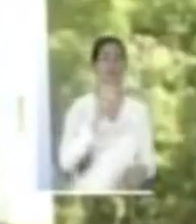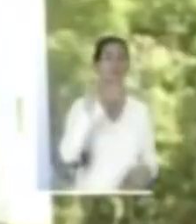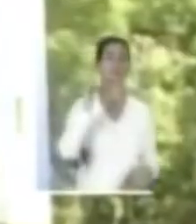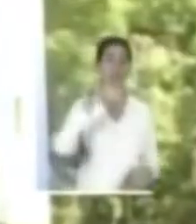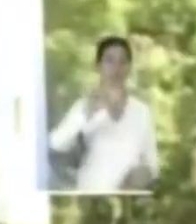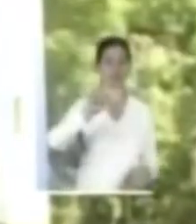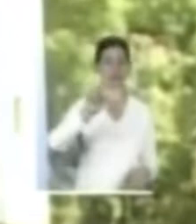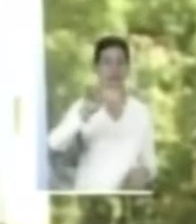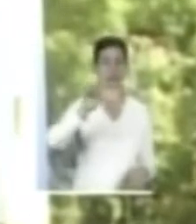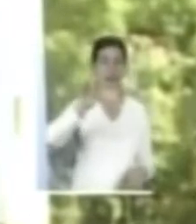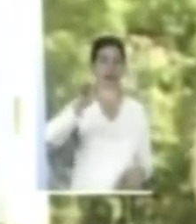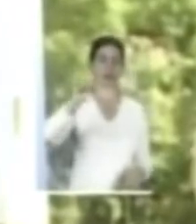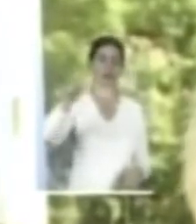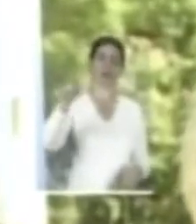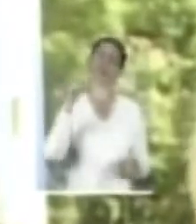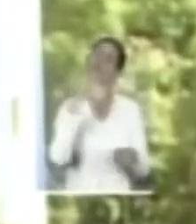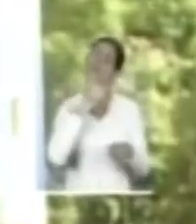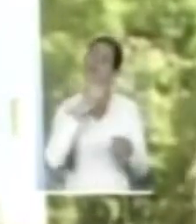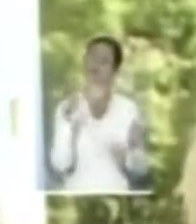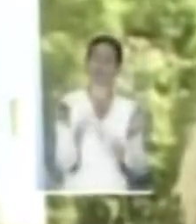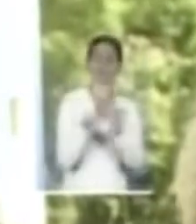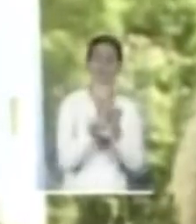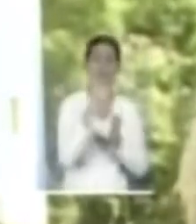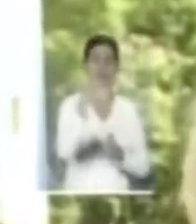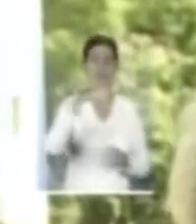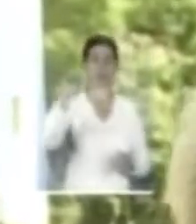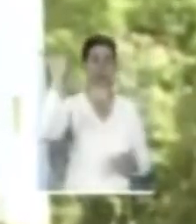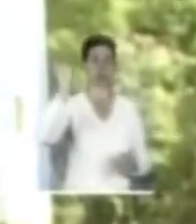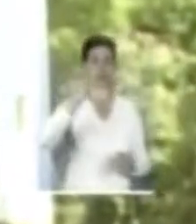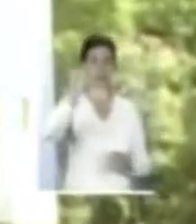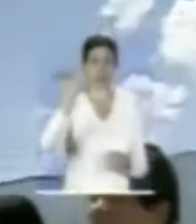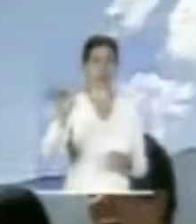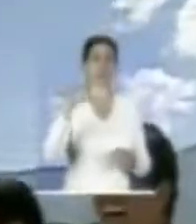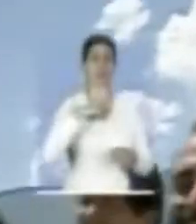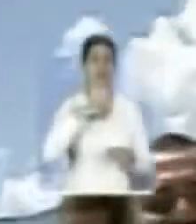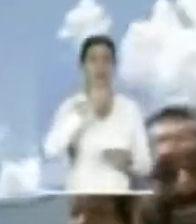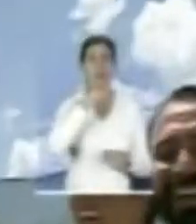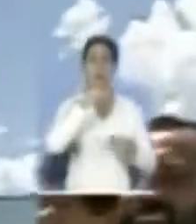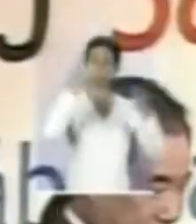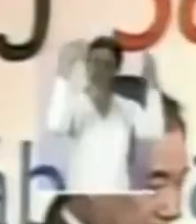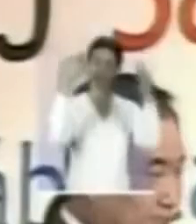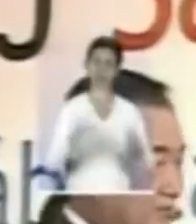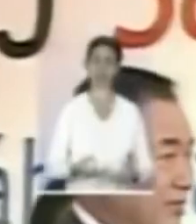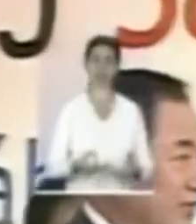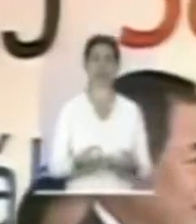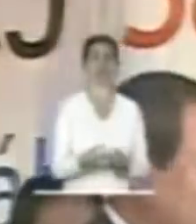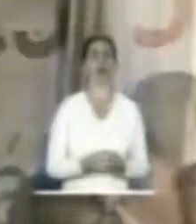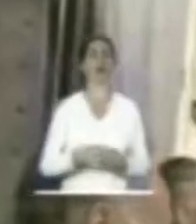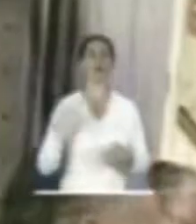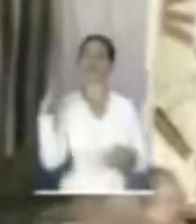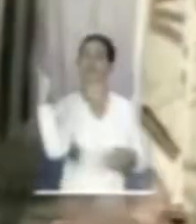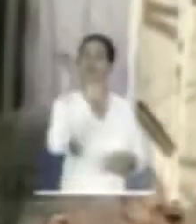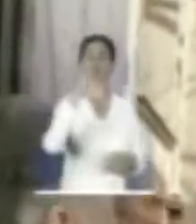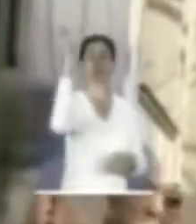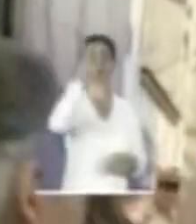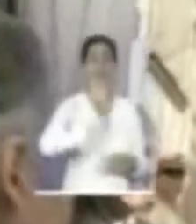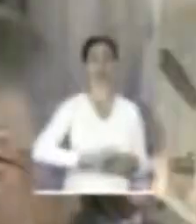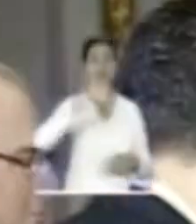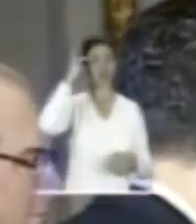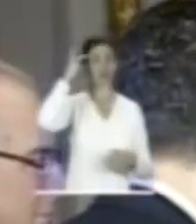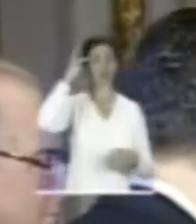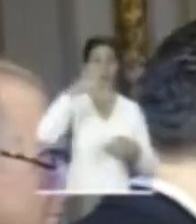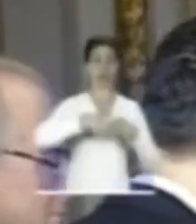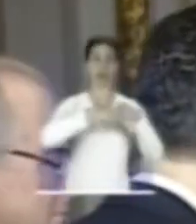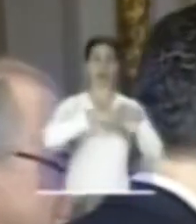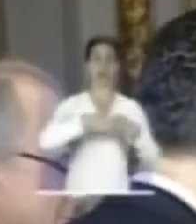O que ele faz é 100%. O perfil dele é de um homem honesto. Aprovado pelos brasileiros de São Paulo, Geraldo Alckmin